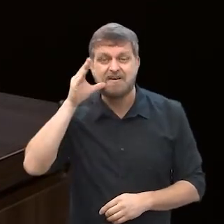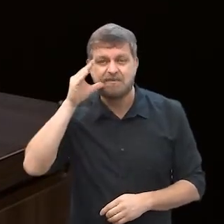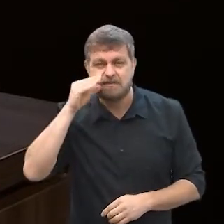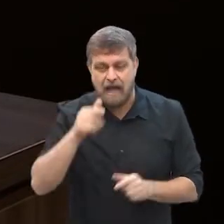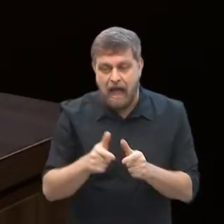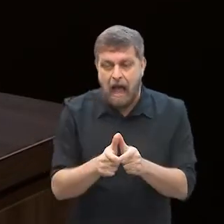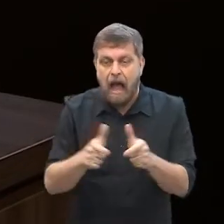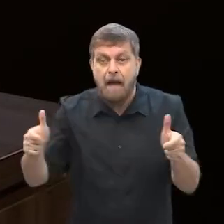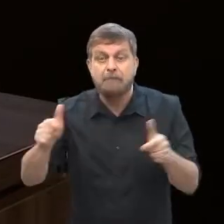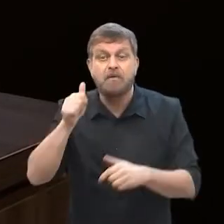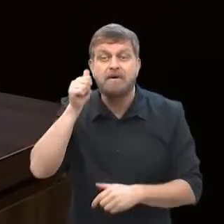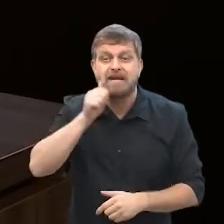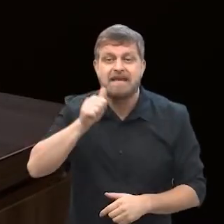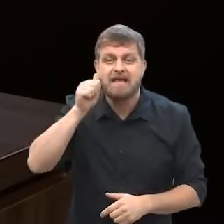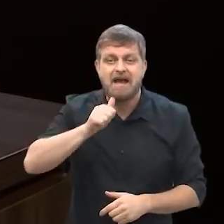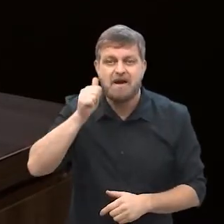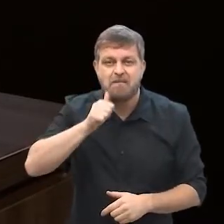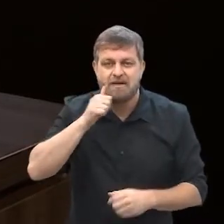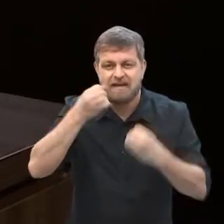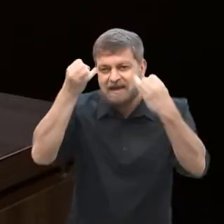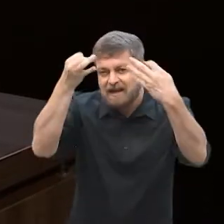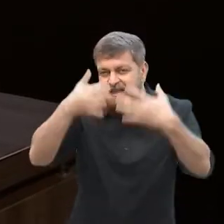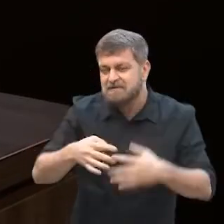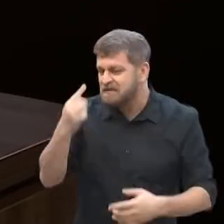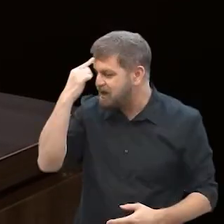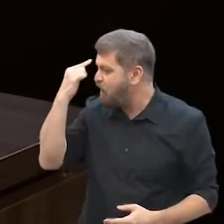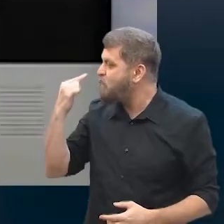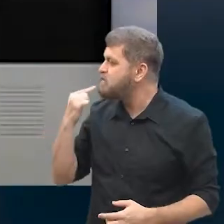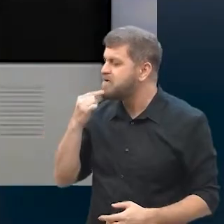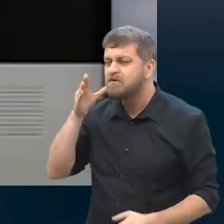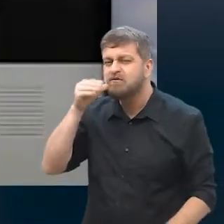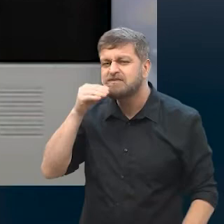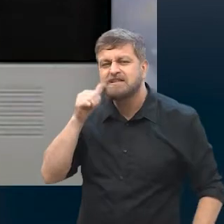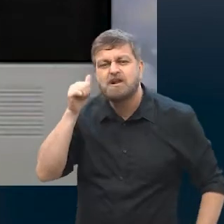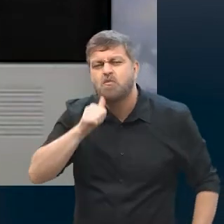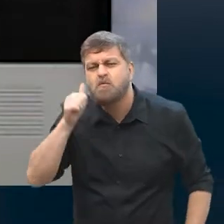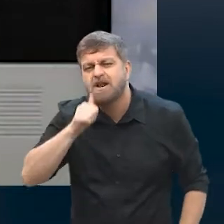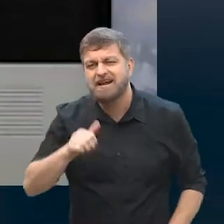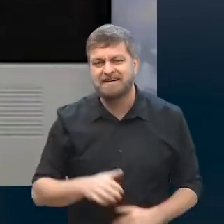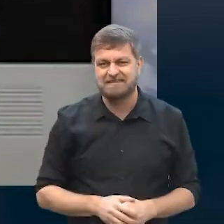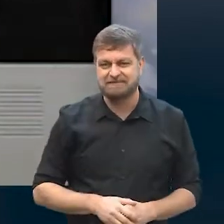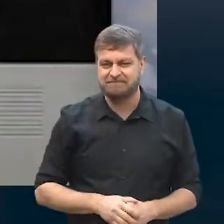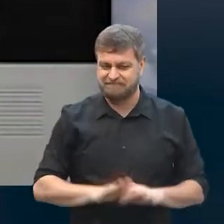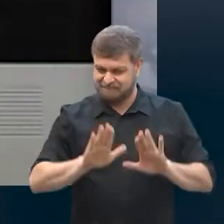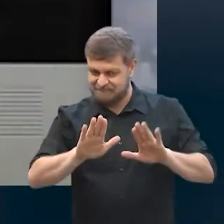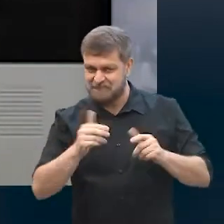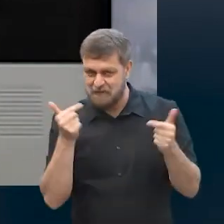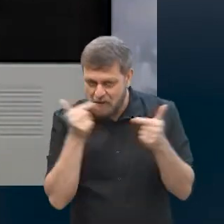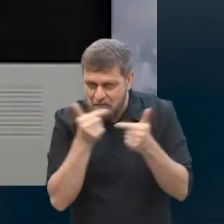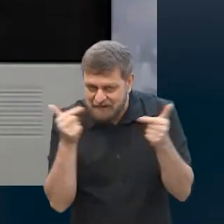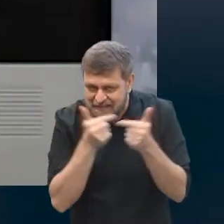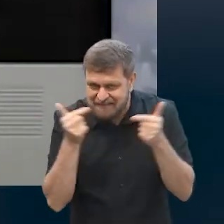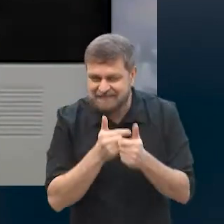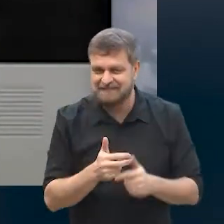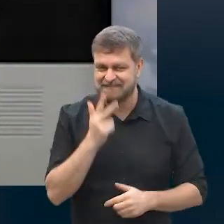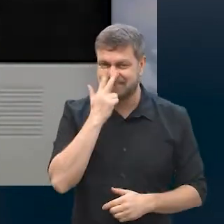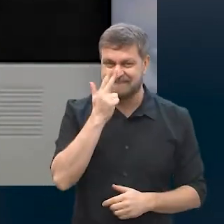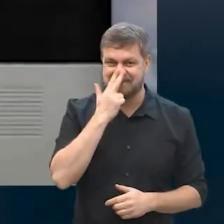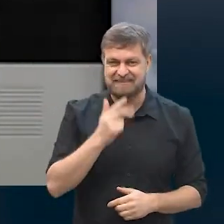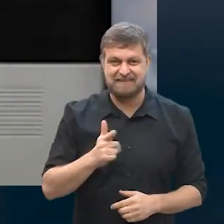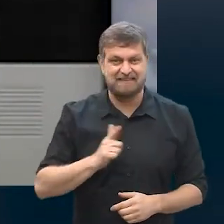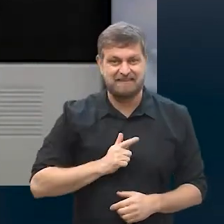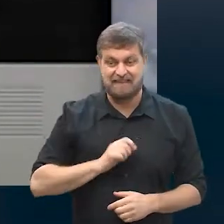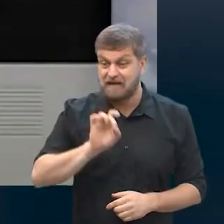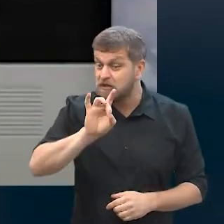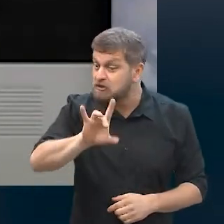parte mulheres. Fala um pouquinho desse perfil. É engraçadíssimo, né? Eu só tenho